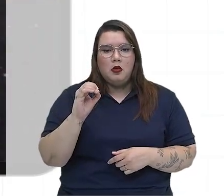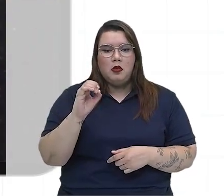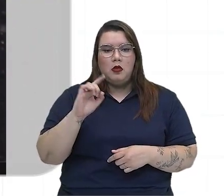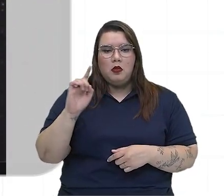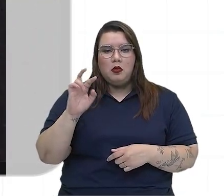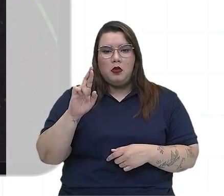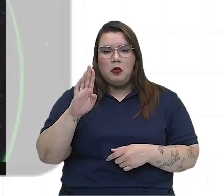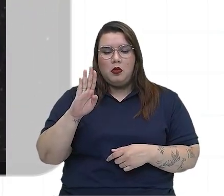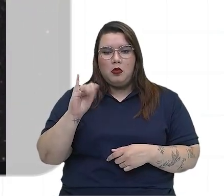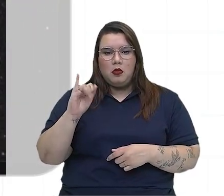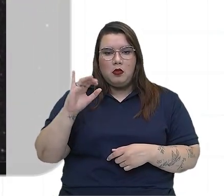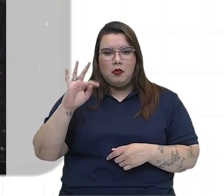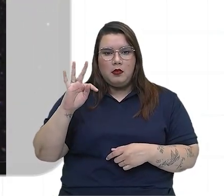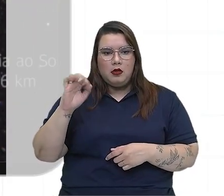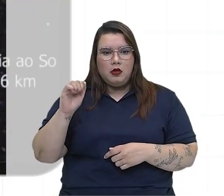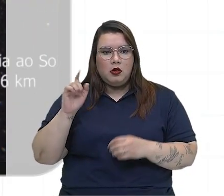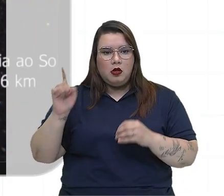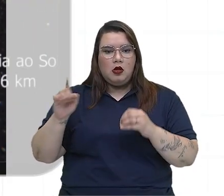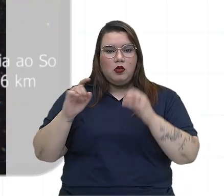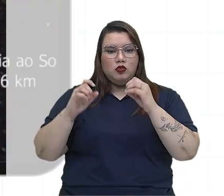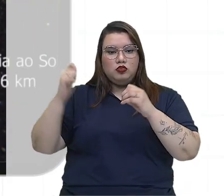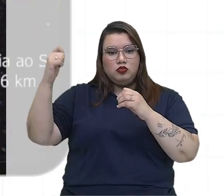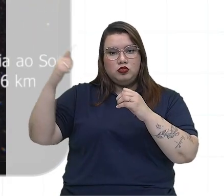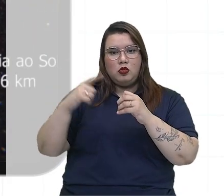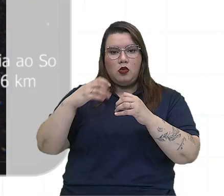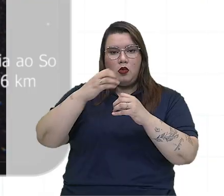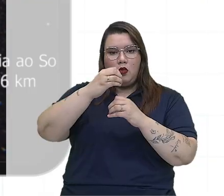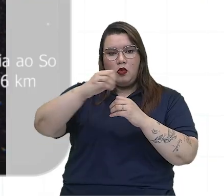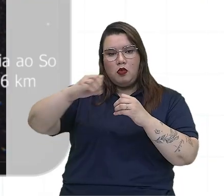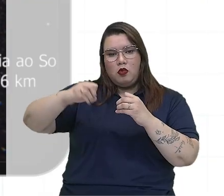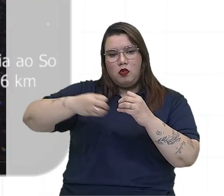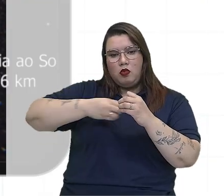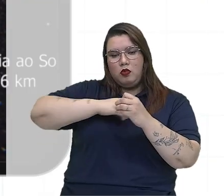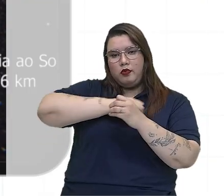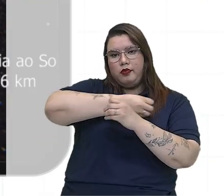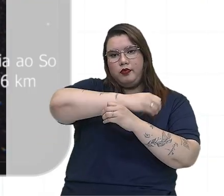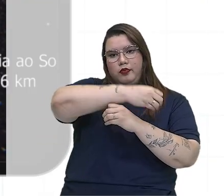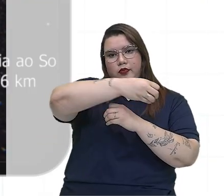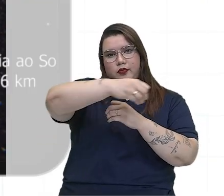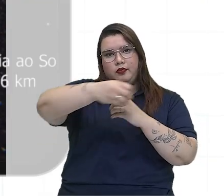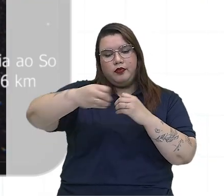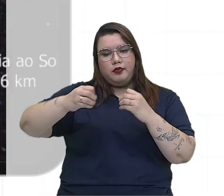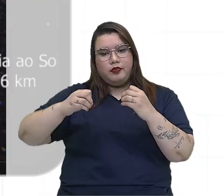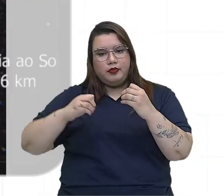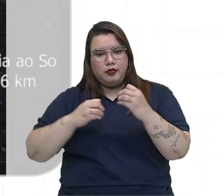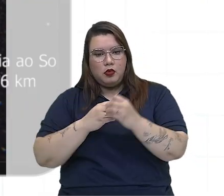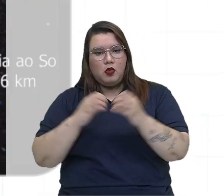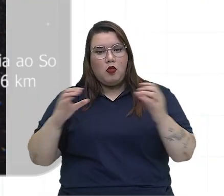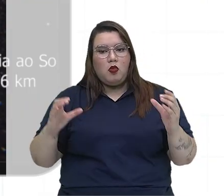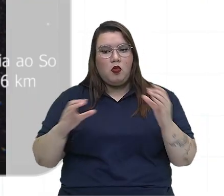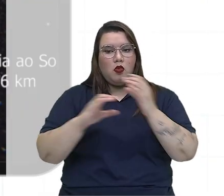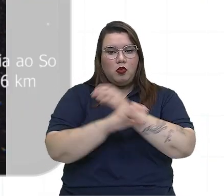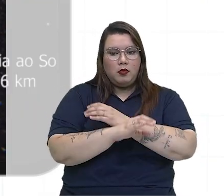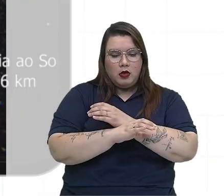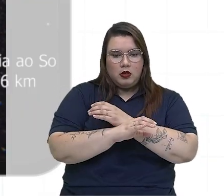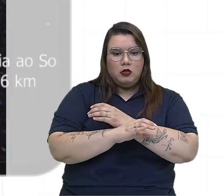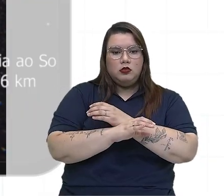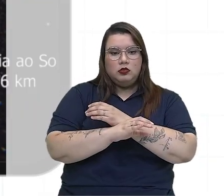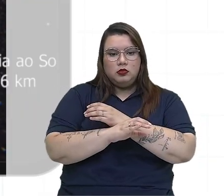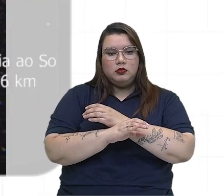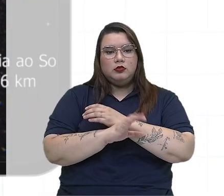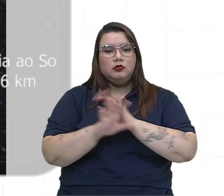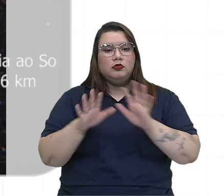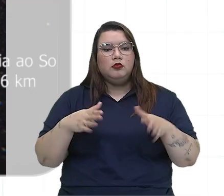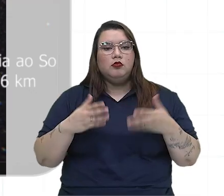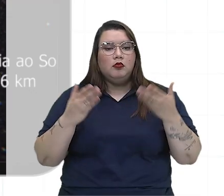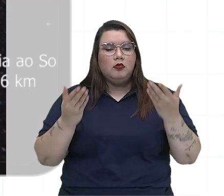que o planeta faz ao redor do Sol? Olha só. Para realizar essa órbita, ou seja, uma volta completa